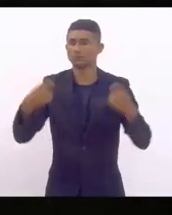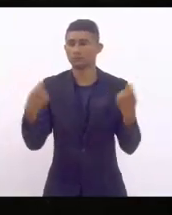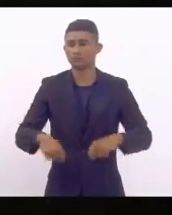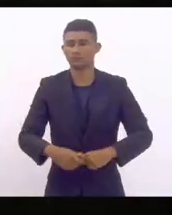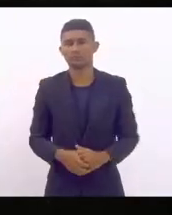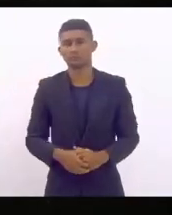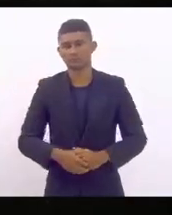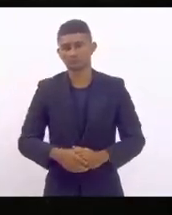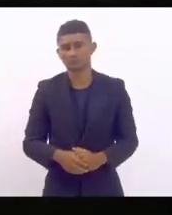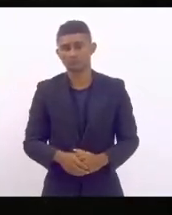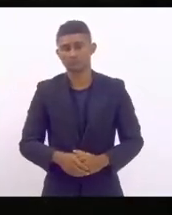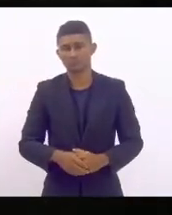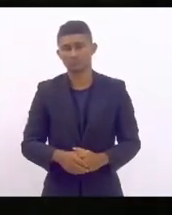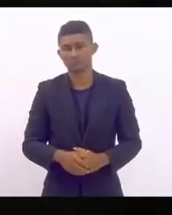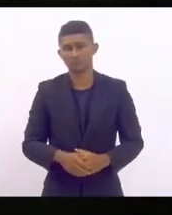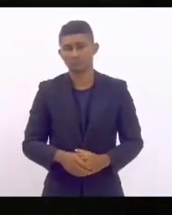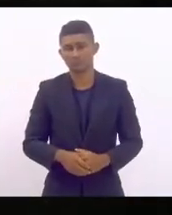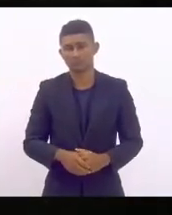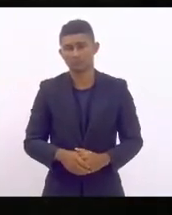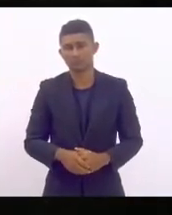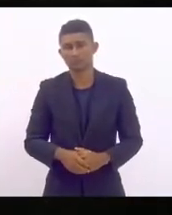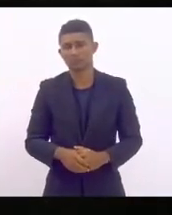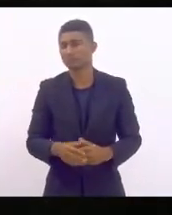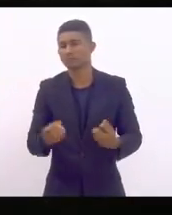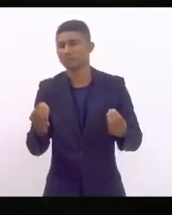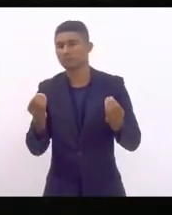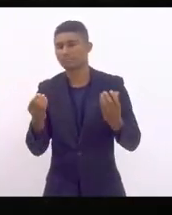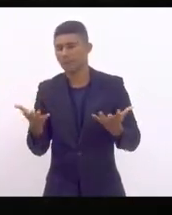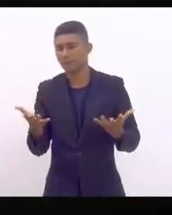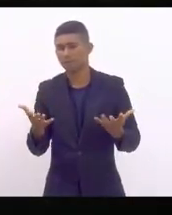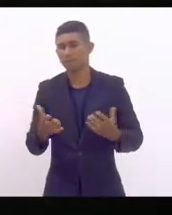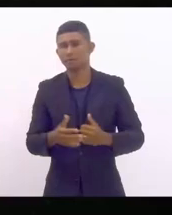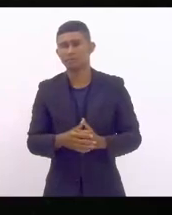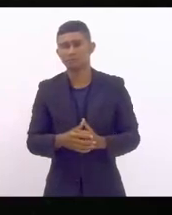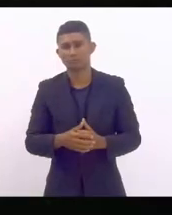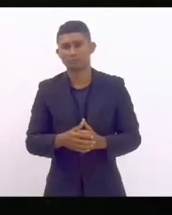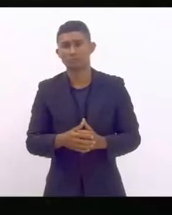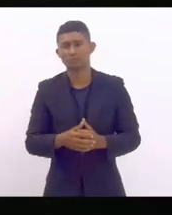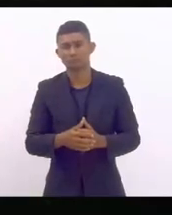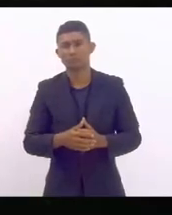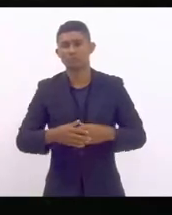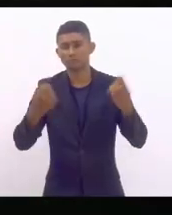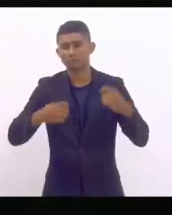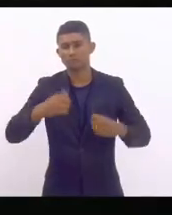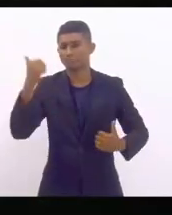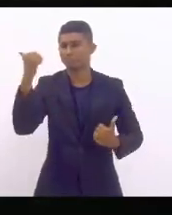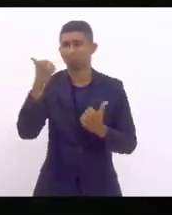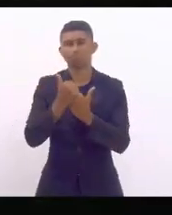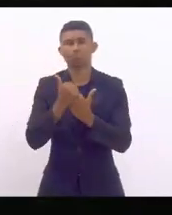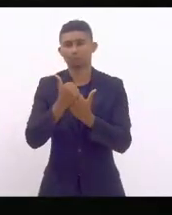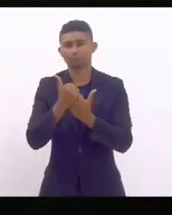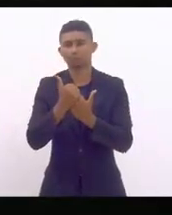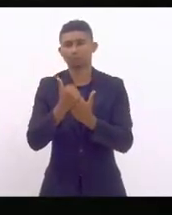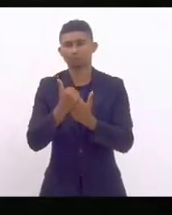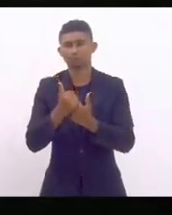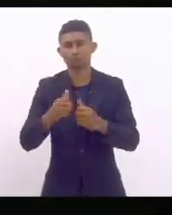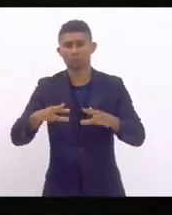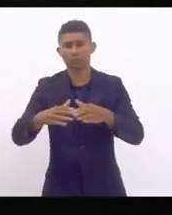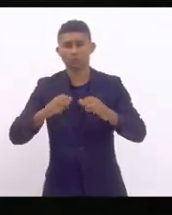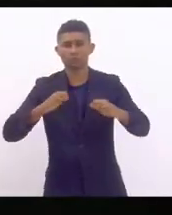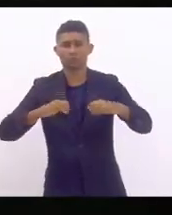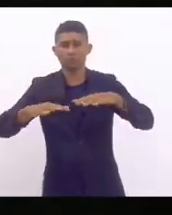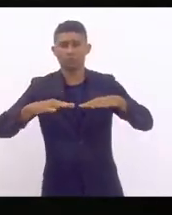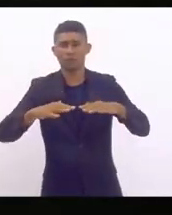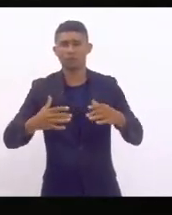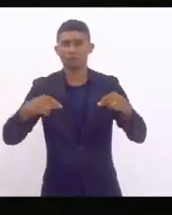inclusive para que haja um fortalecimento e ampliação de movimentos como